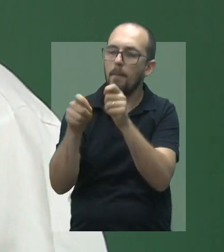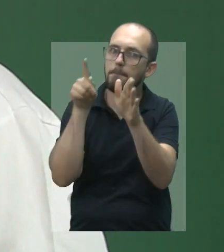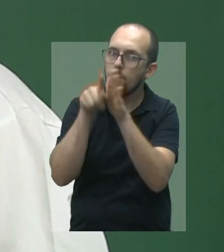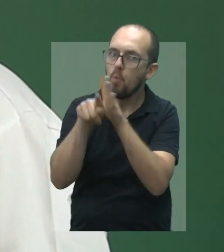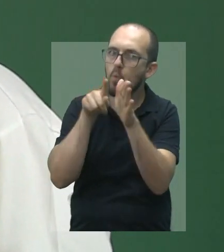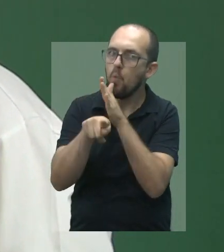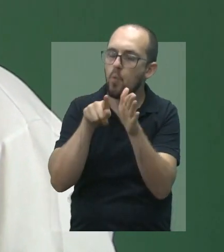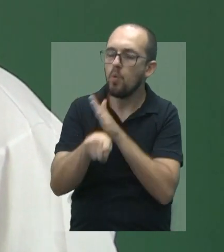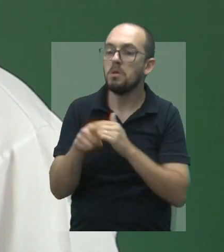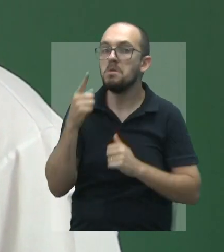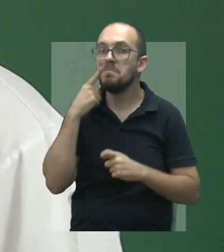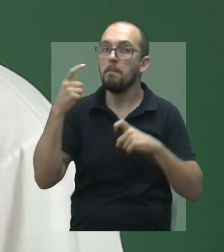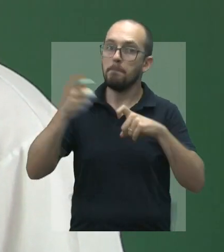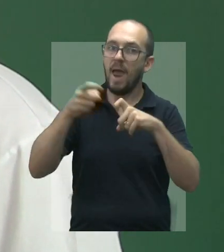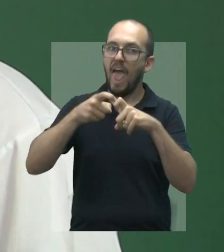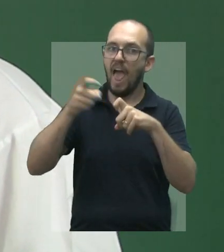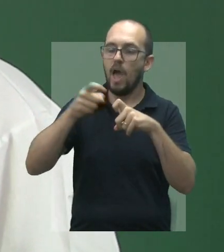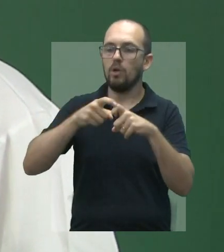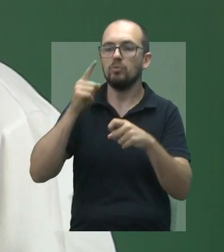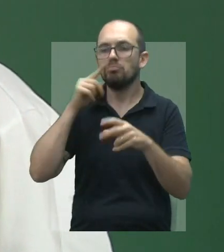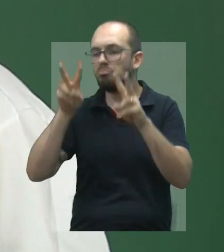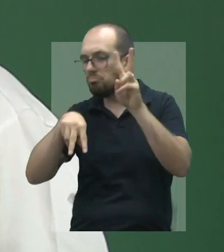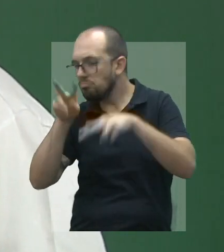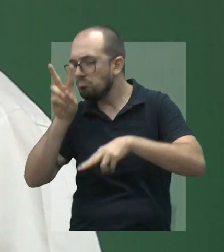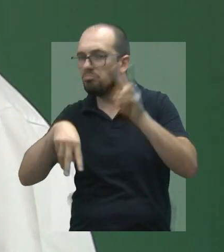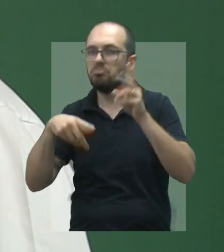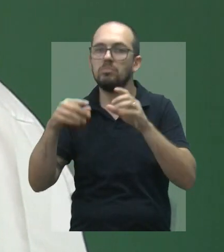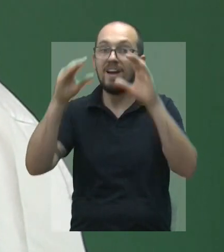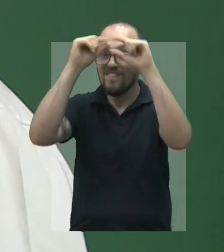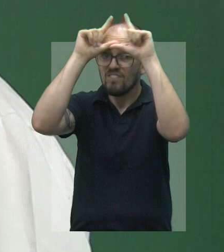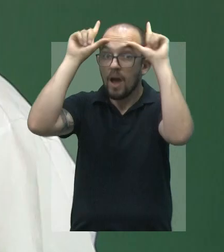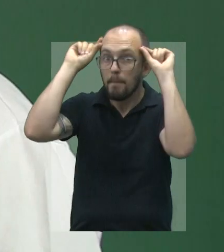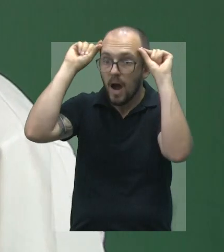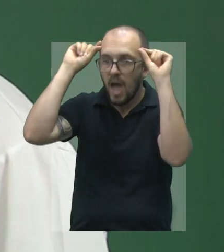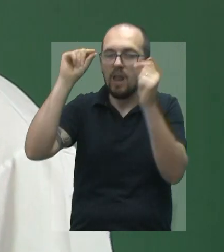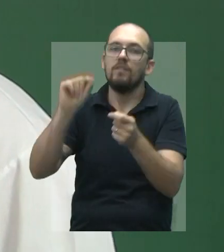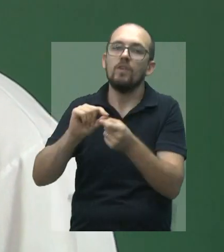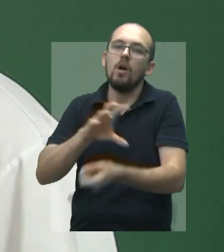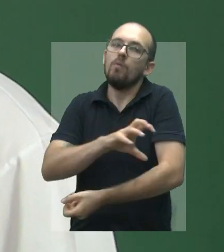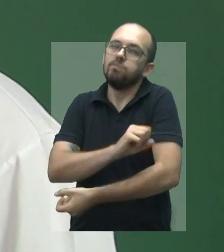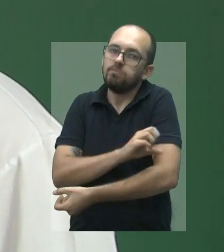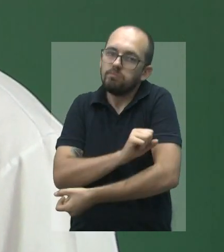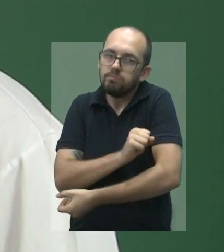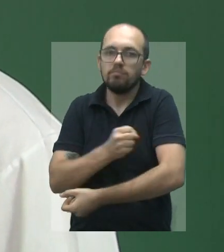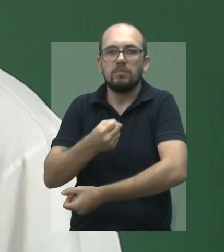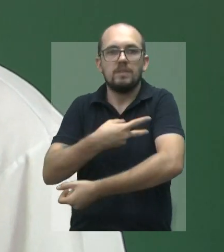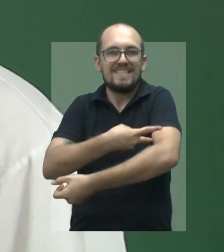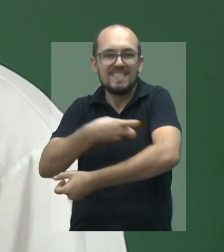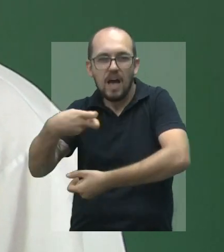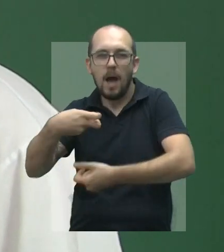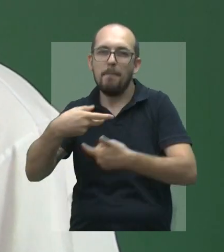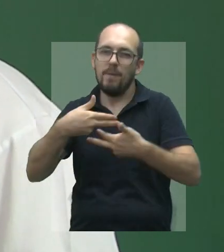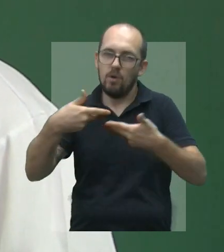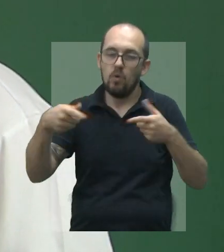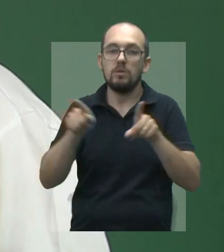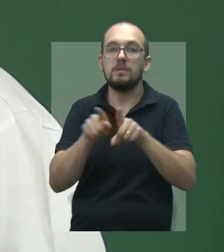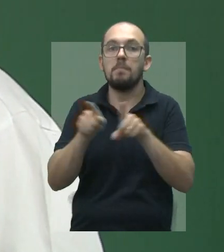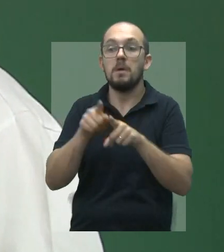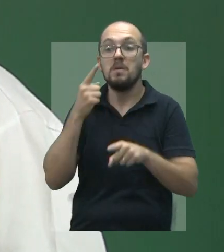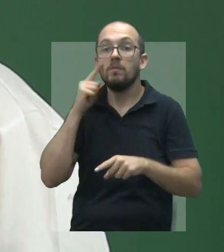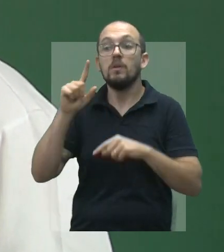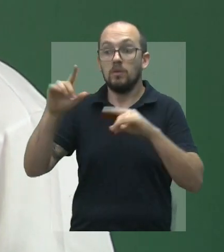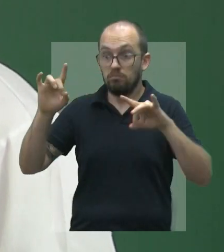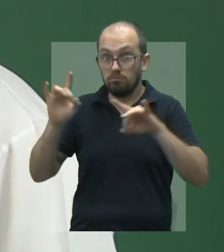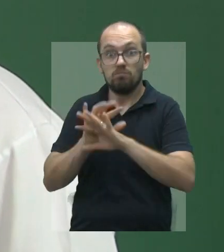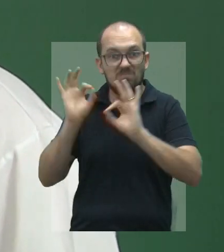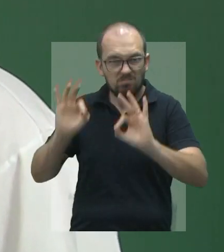passar por um médico e uma enfermeira fazendo uma avaliação clínica e, consequentemente, laboratorial, onde vai dosar